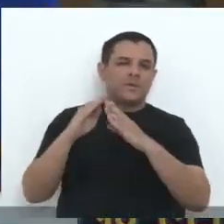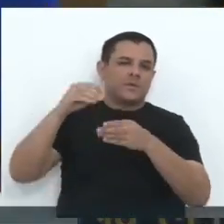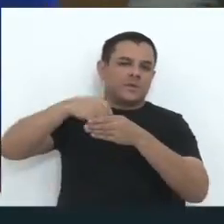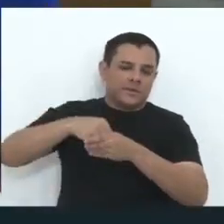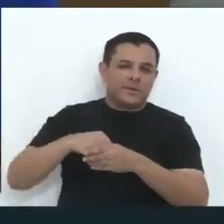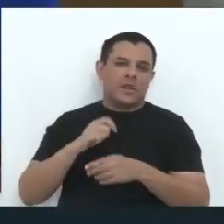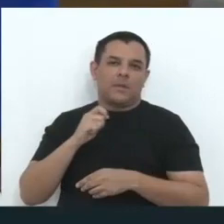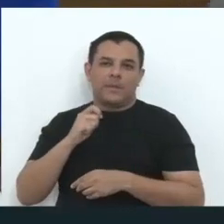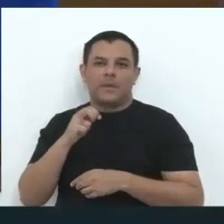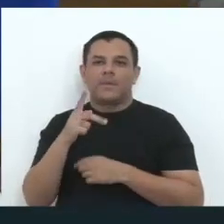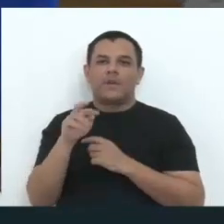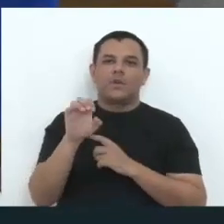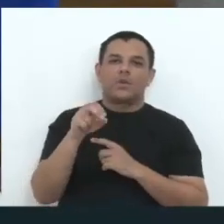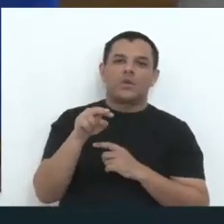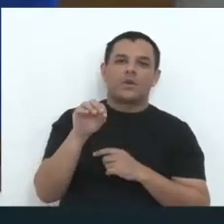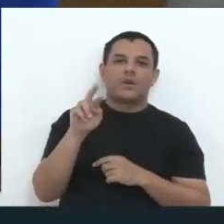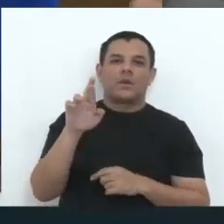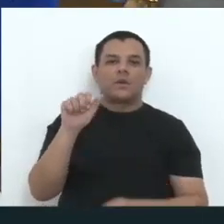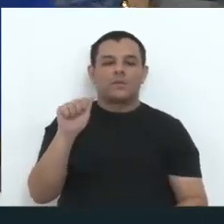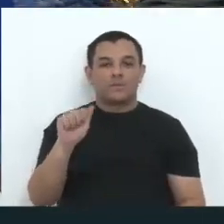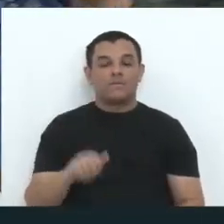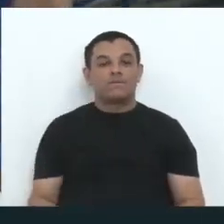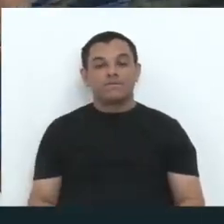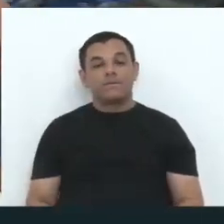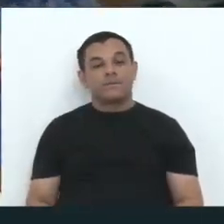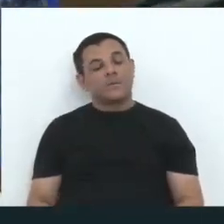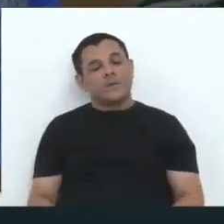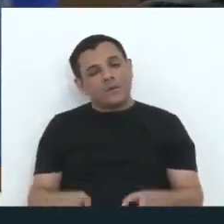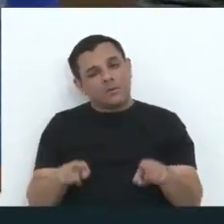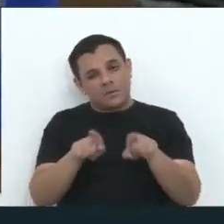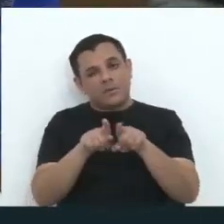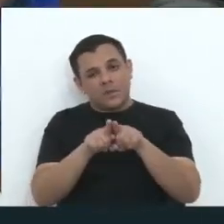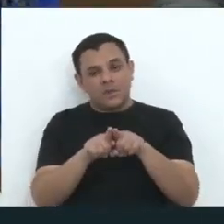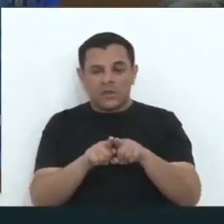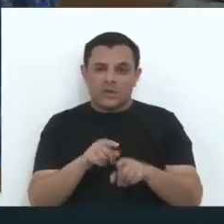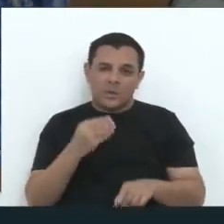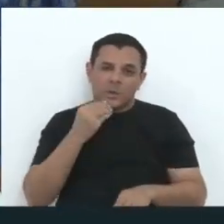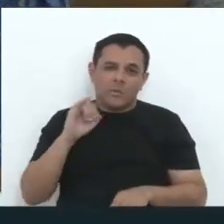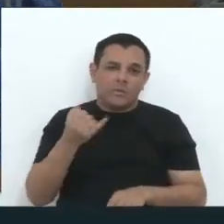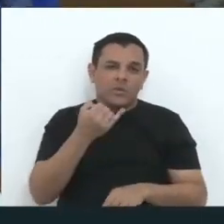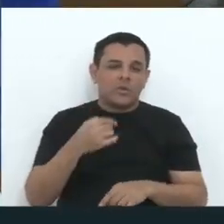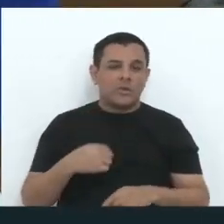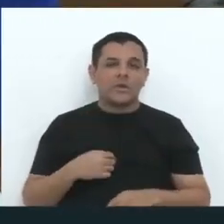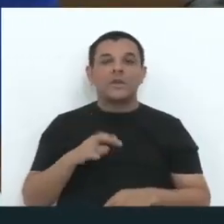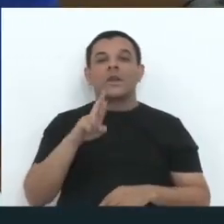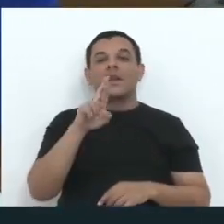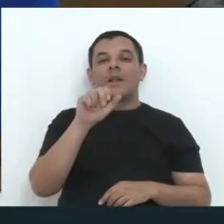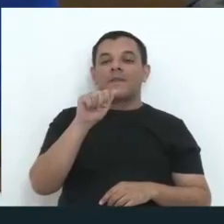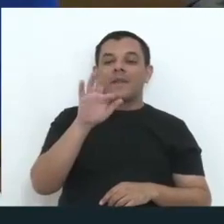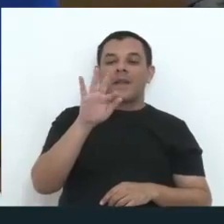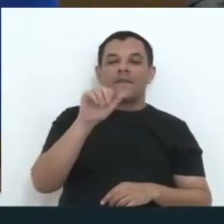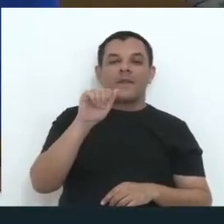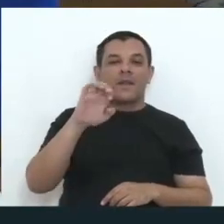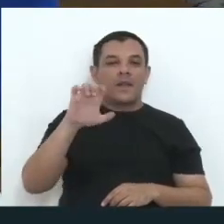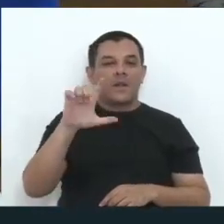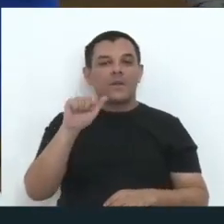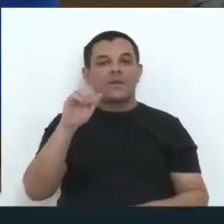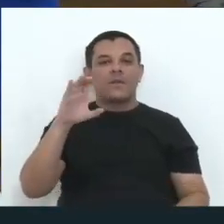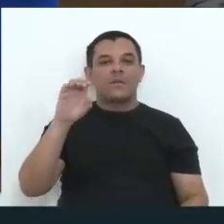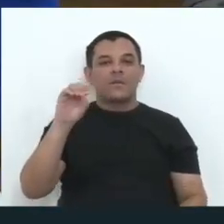jornalista Pedro Notaro. Aproveito também para dizer que recebi do vereador Rafael Acosta uma